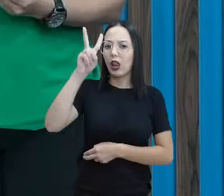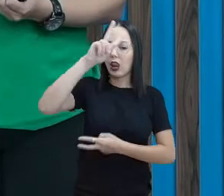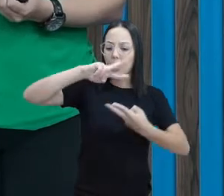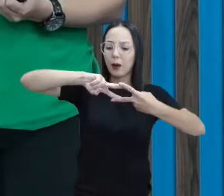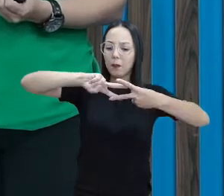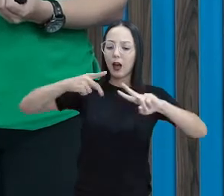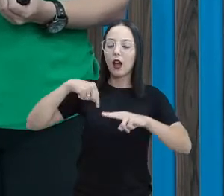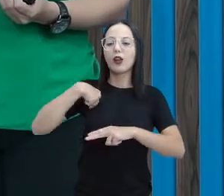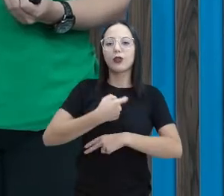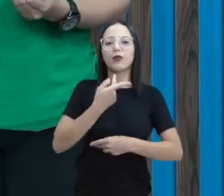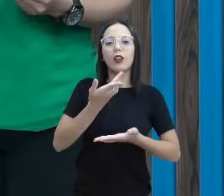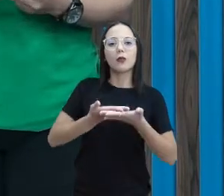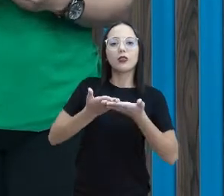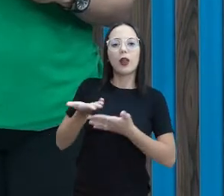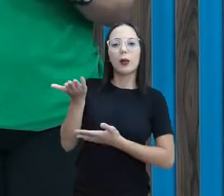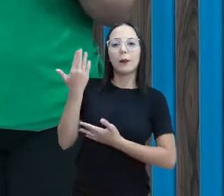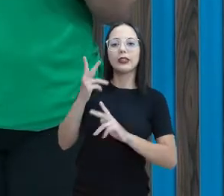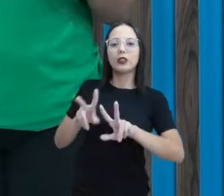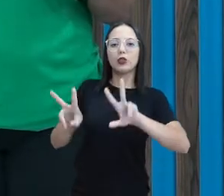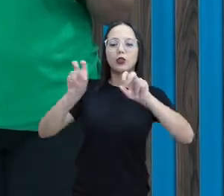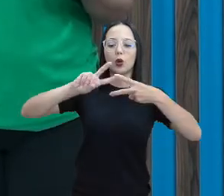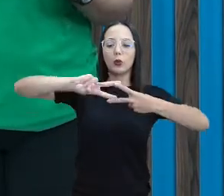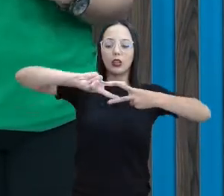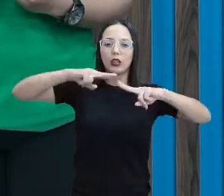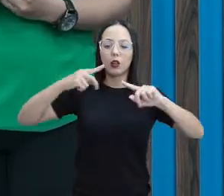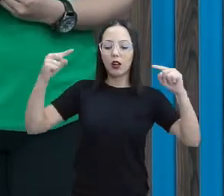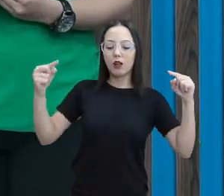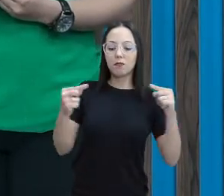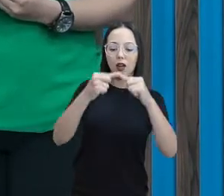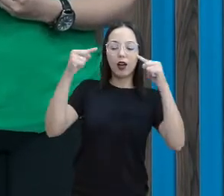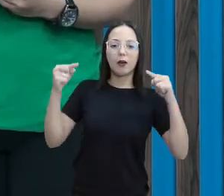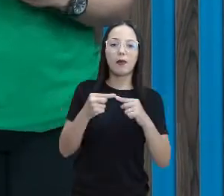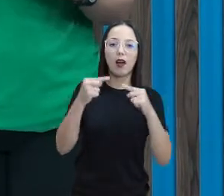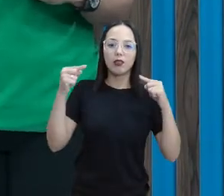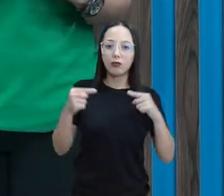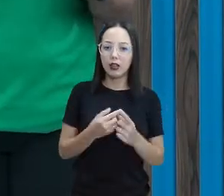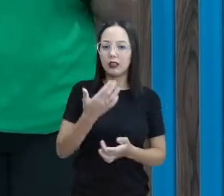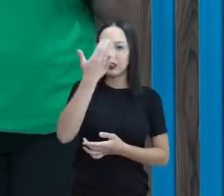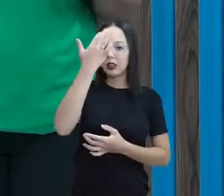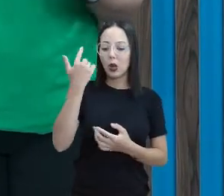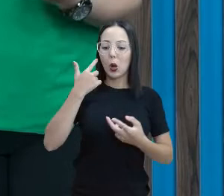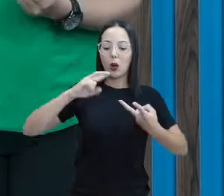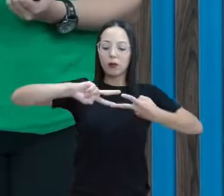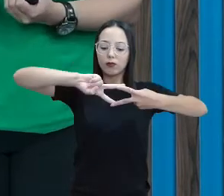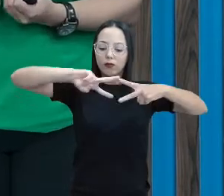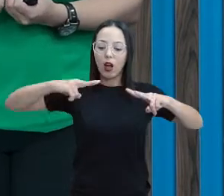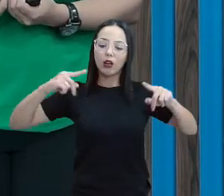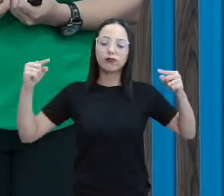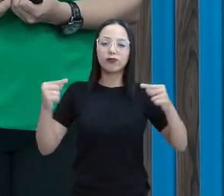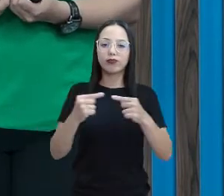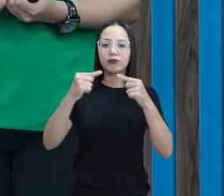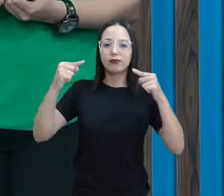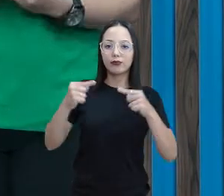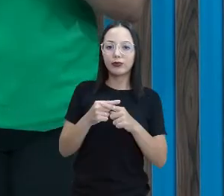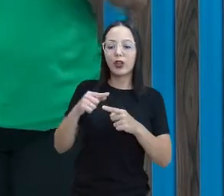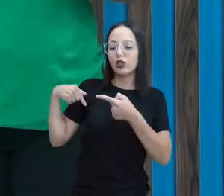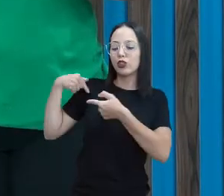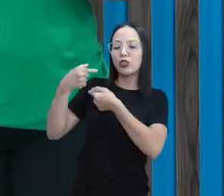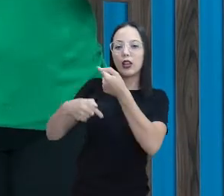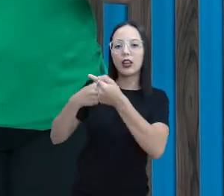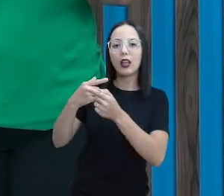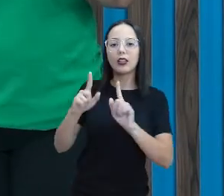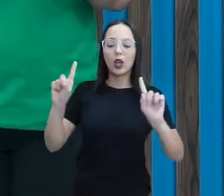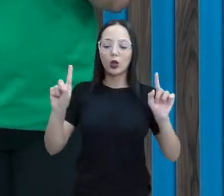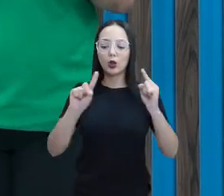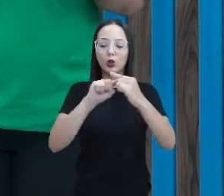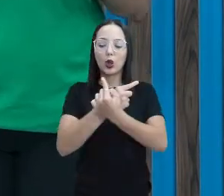na aula passada sobre esse DNA recombinante aí, né? Essa recombinação gênica, né? Essa